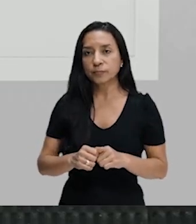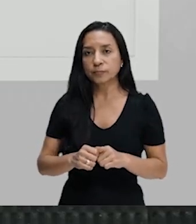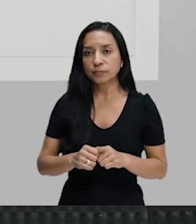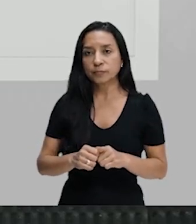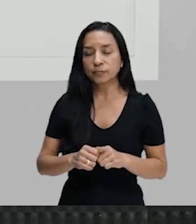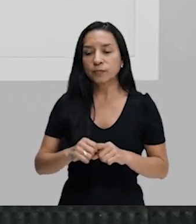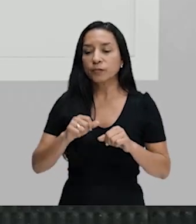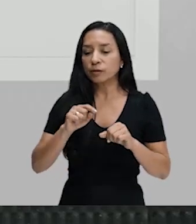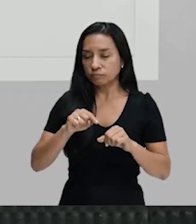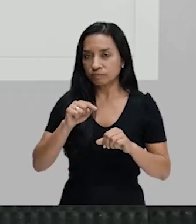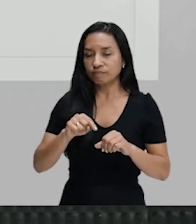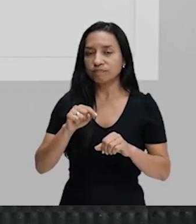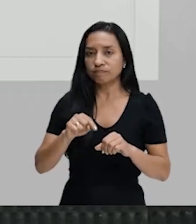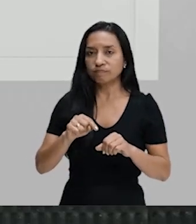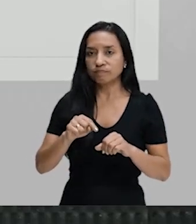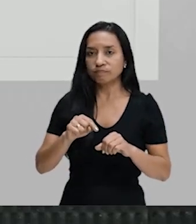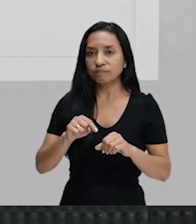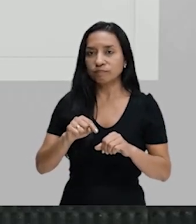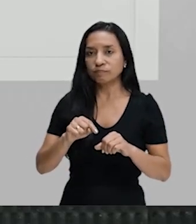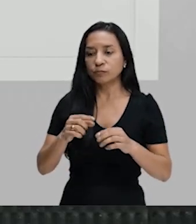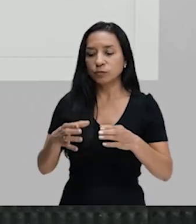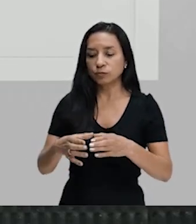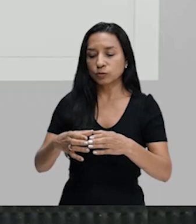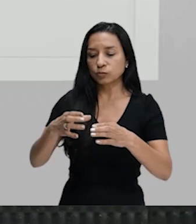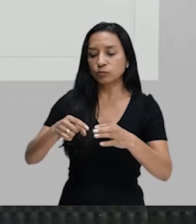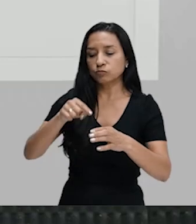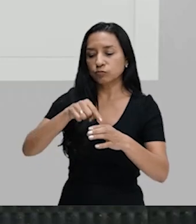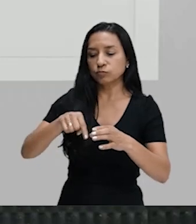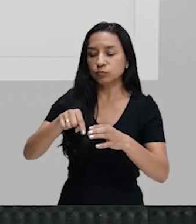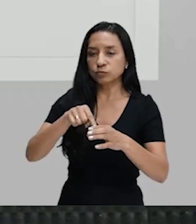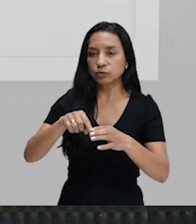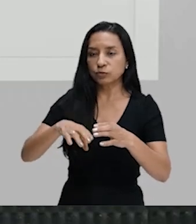Então esse gás está em um recipiente.